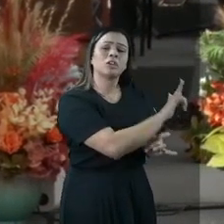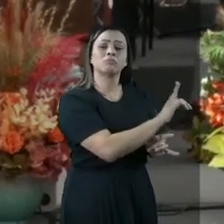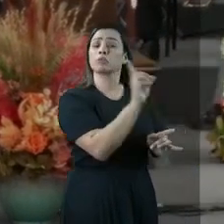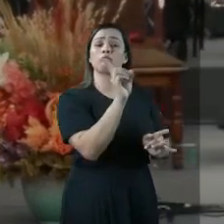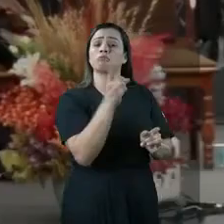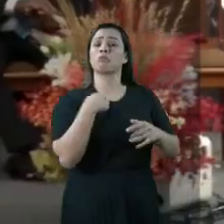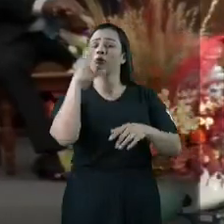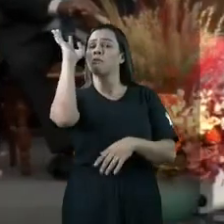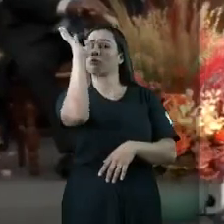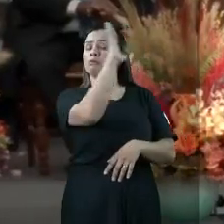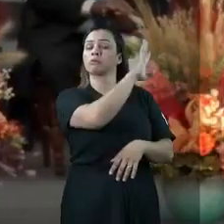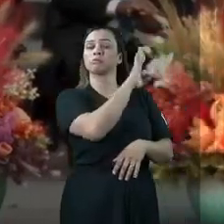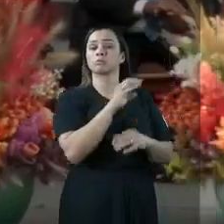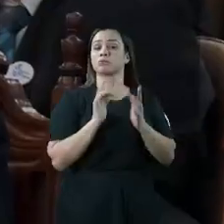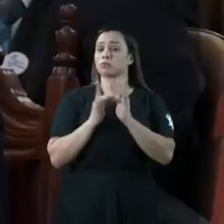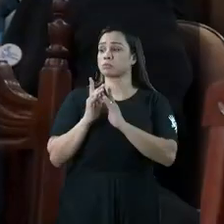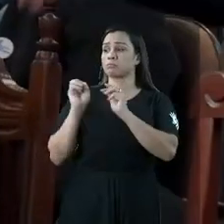acordar eles.